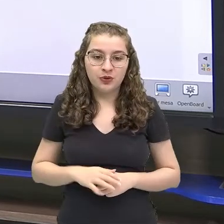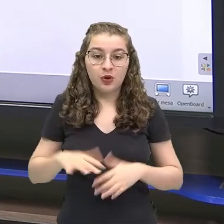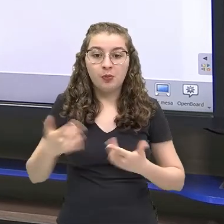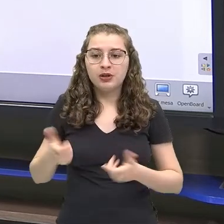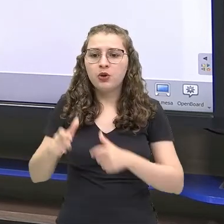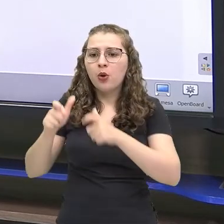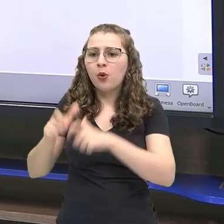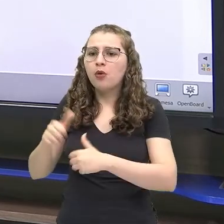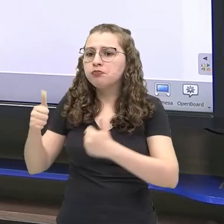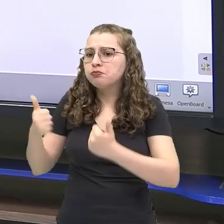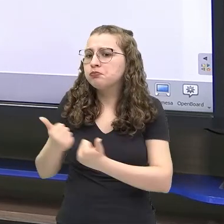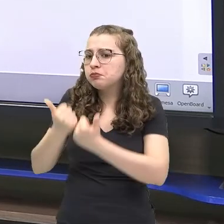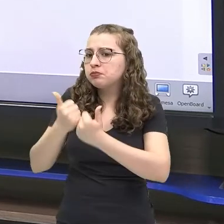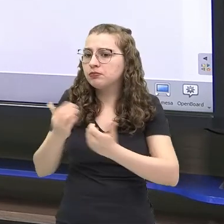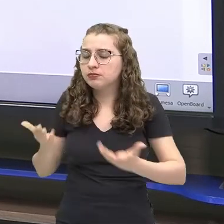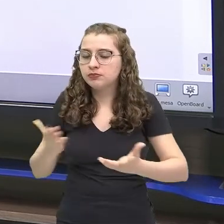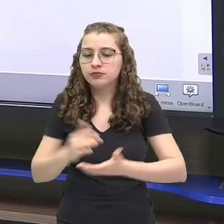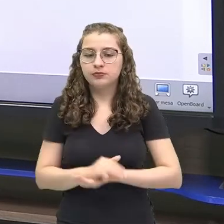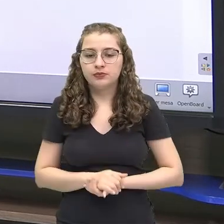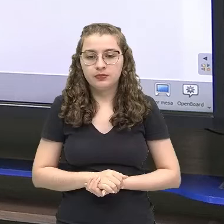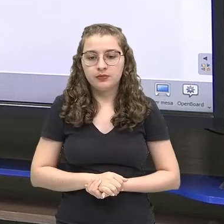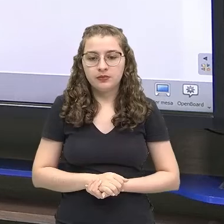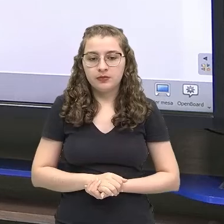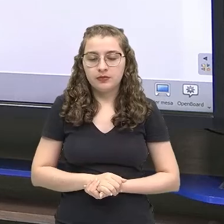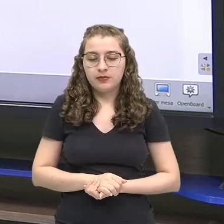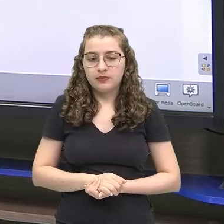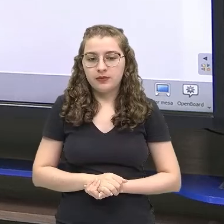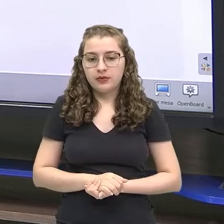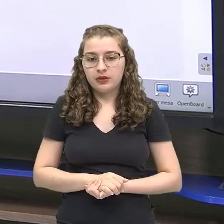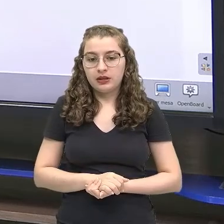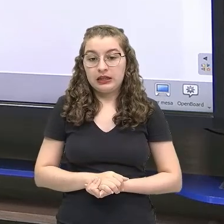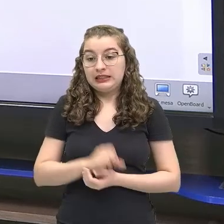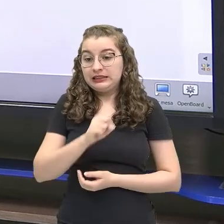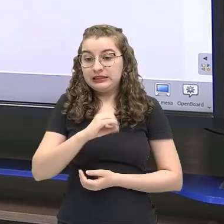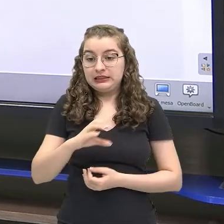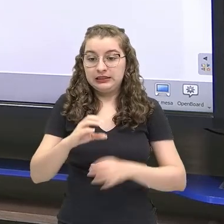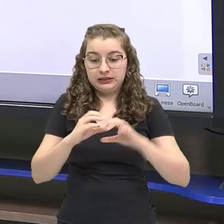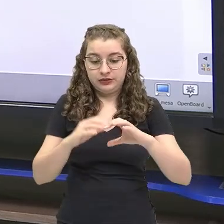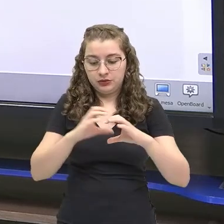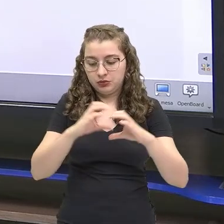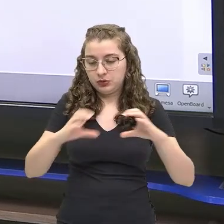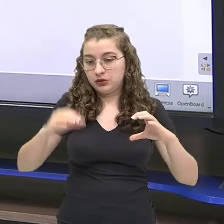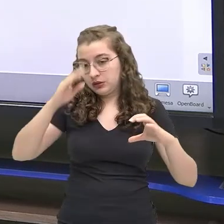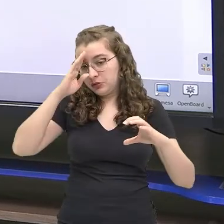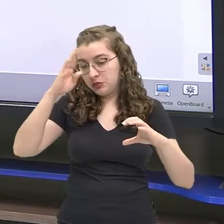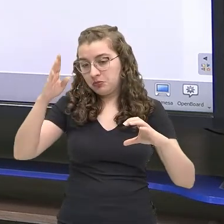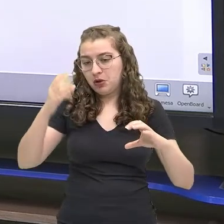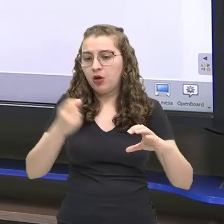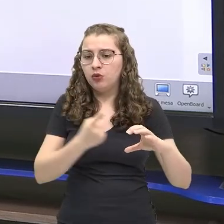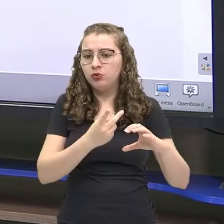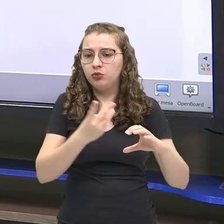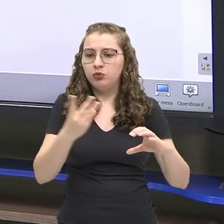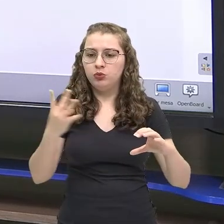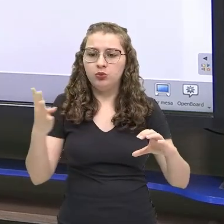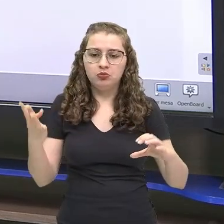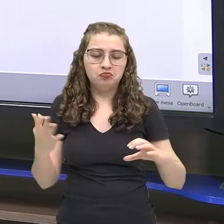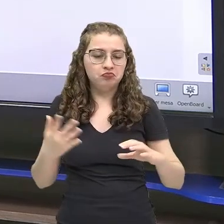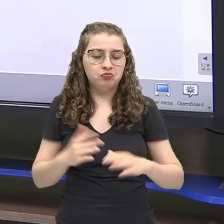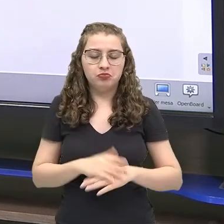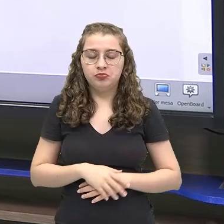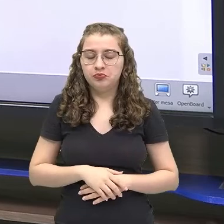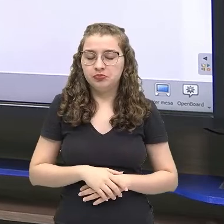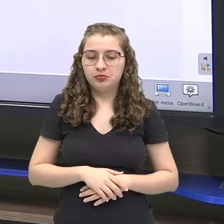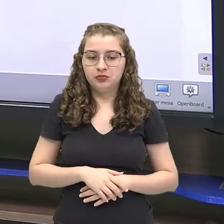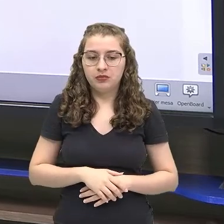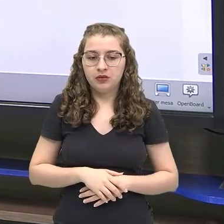está o radical, se está no nitrogênio. Se for na cadeia principal, numera normalmente cadeia principal, partindo do carbono